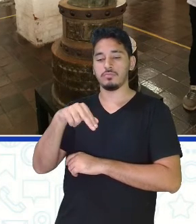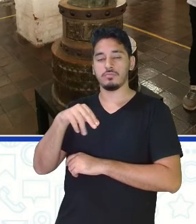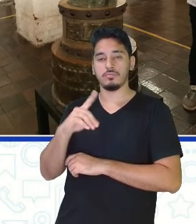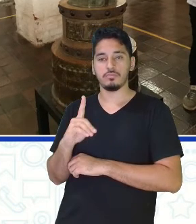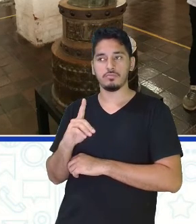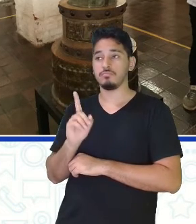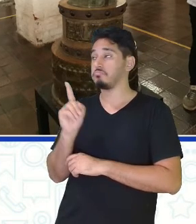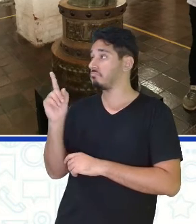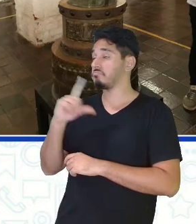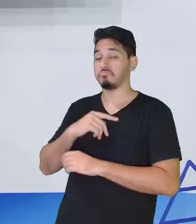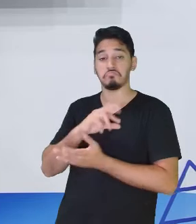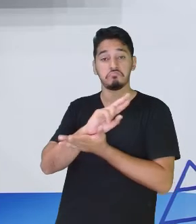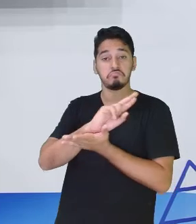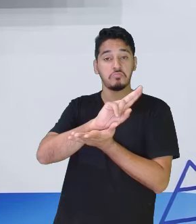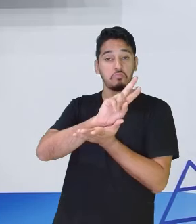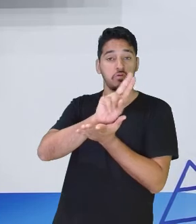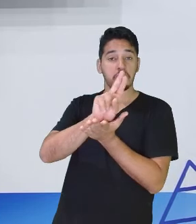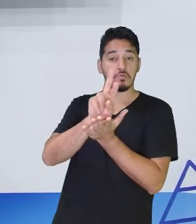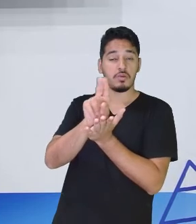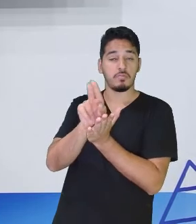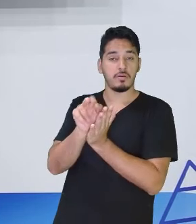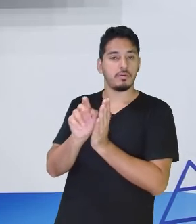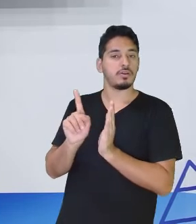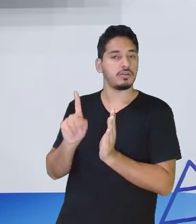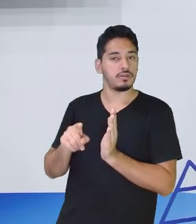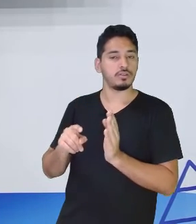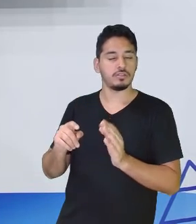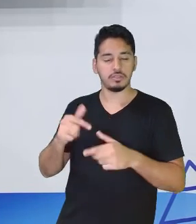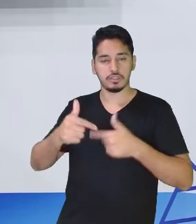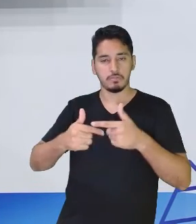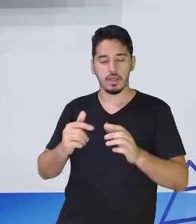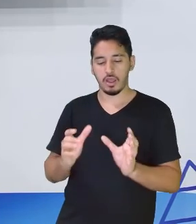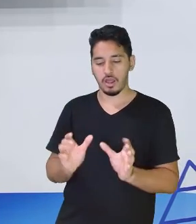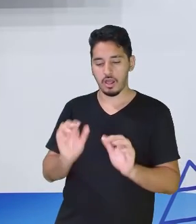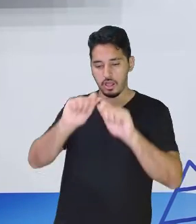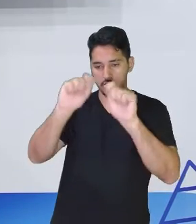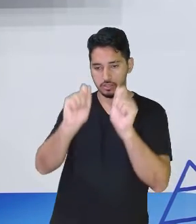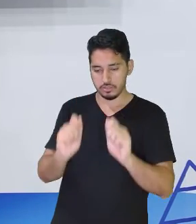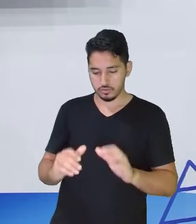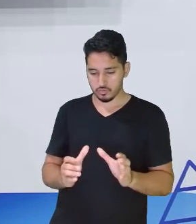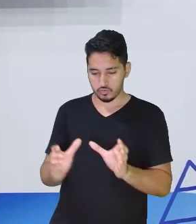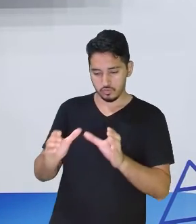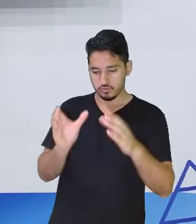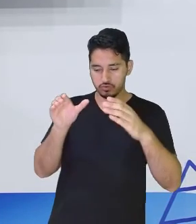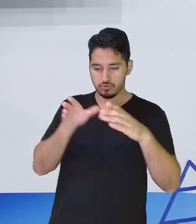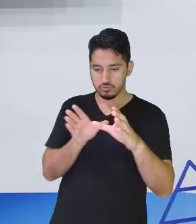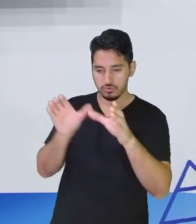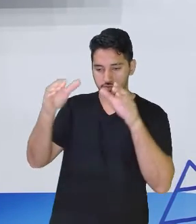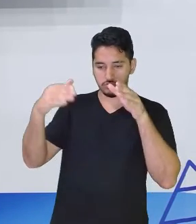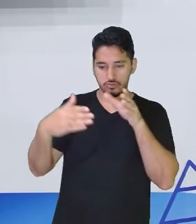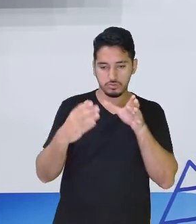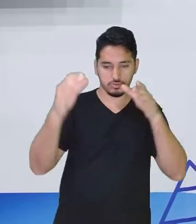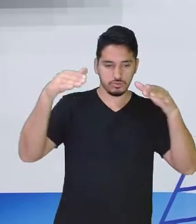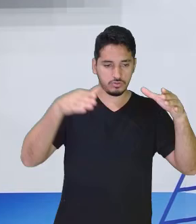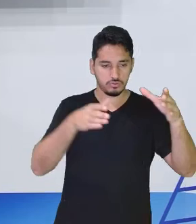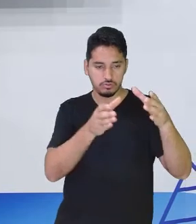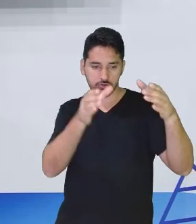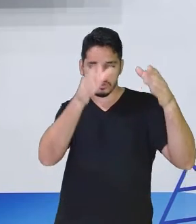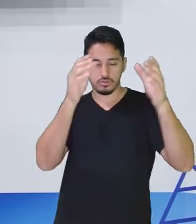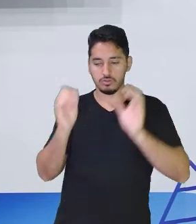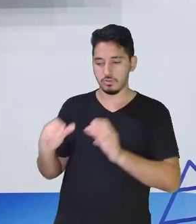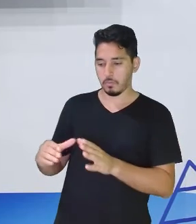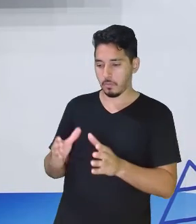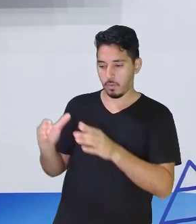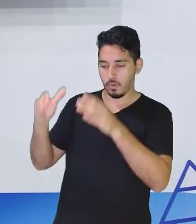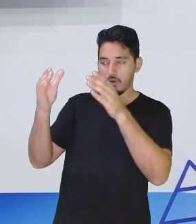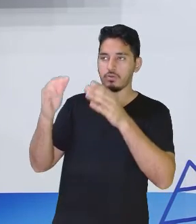é uma diversidade, né, de trabalhos em relação aí a essa cerâmica. E